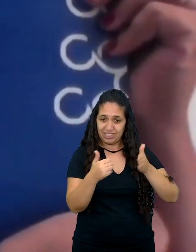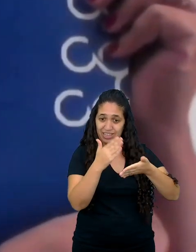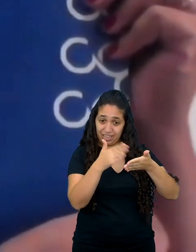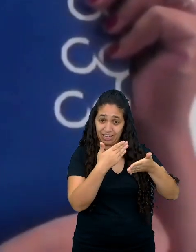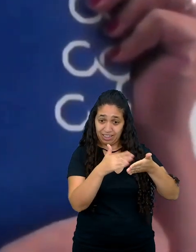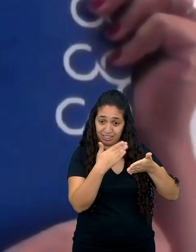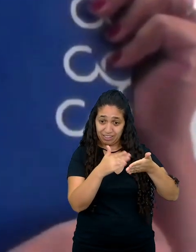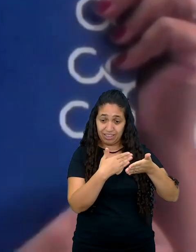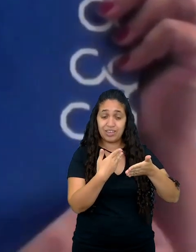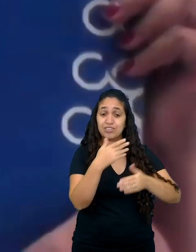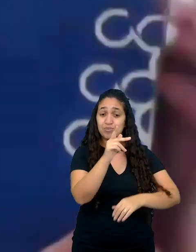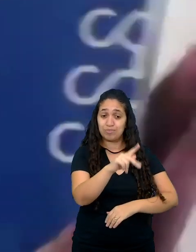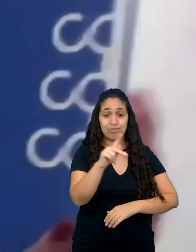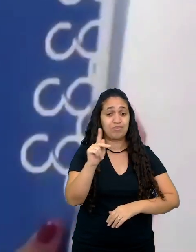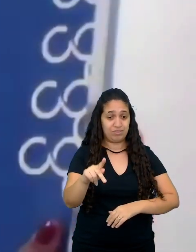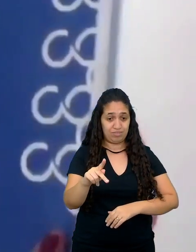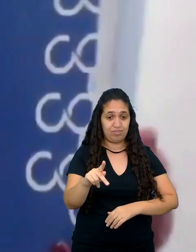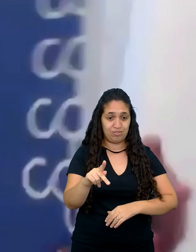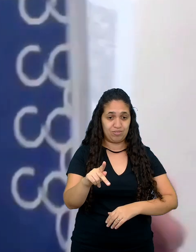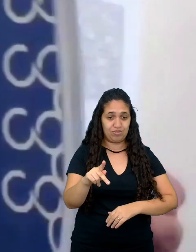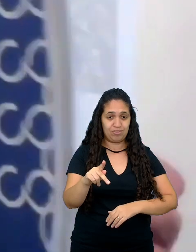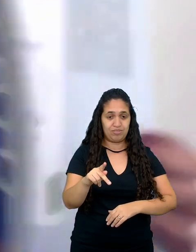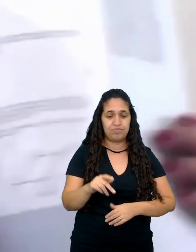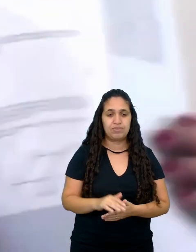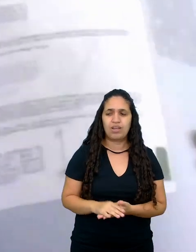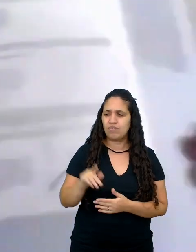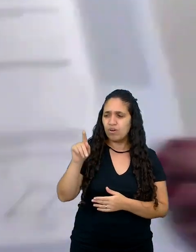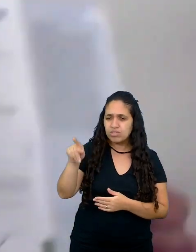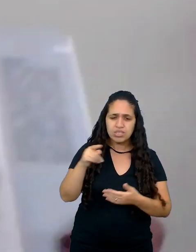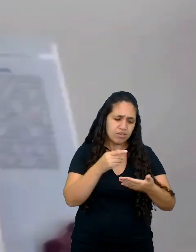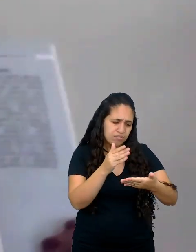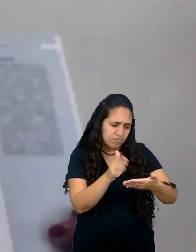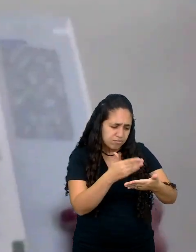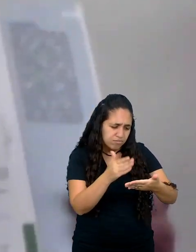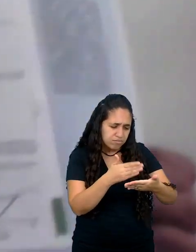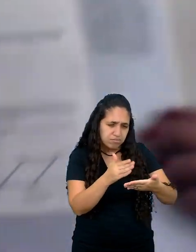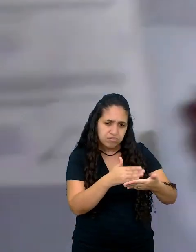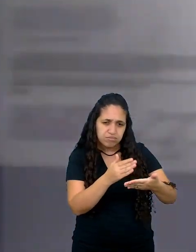Caderno do professor. Aí, você vai lá na página